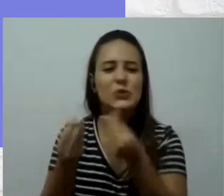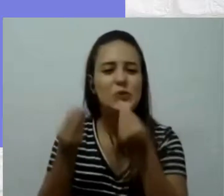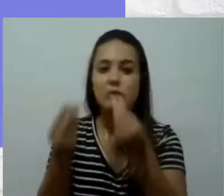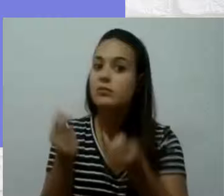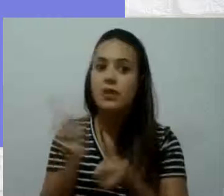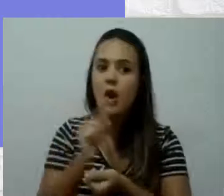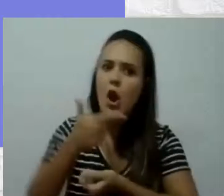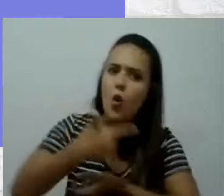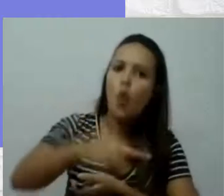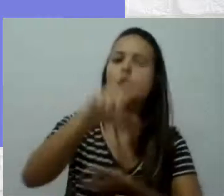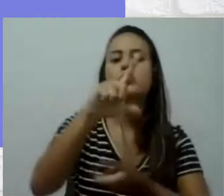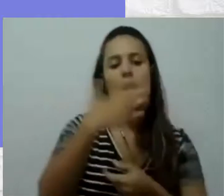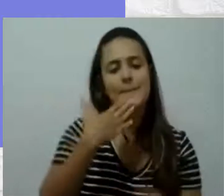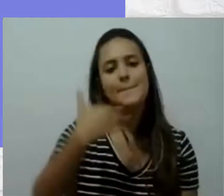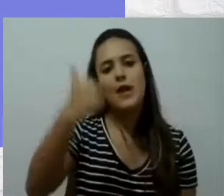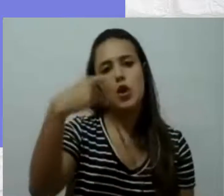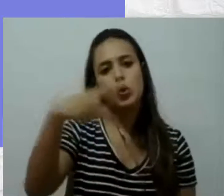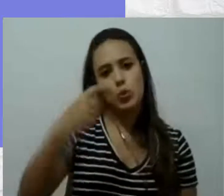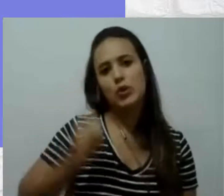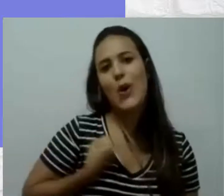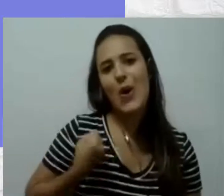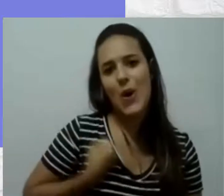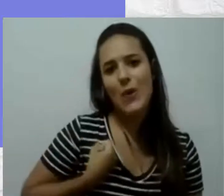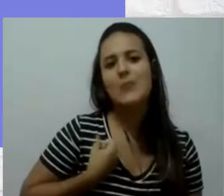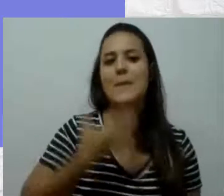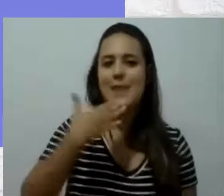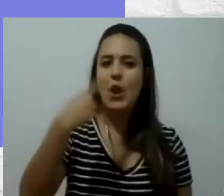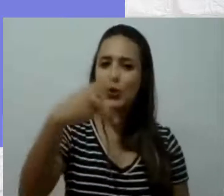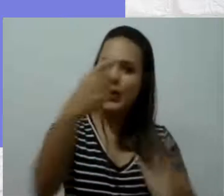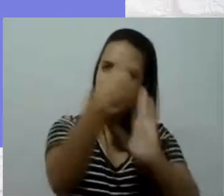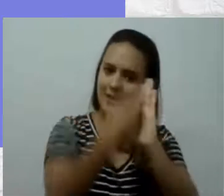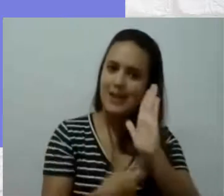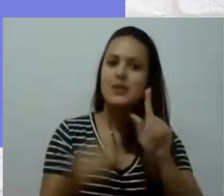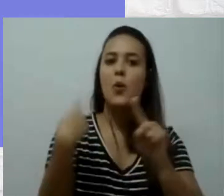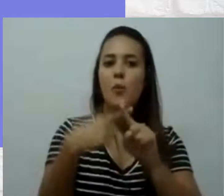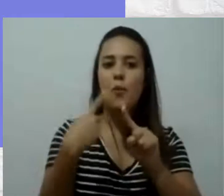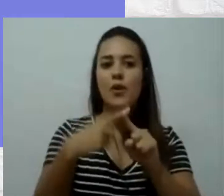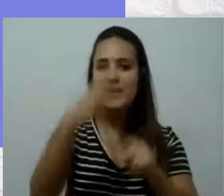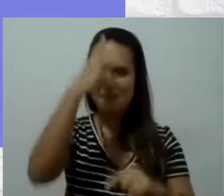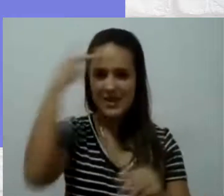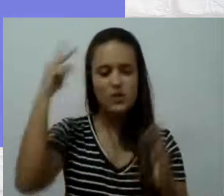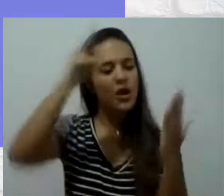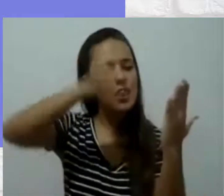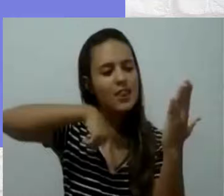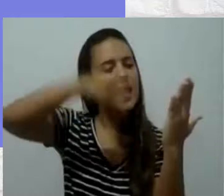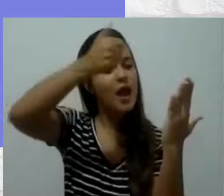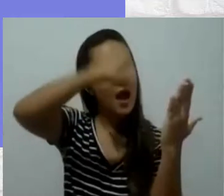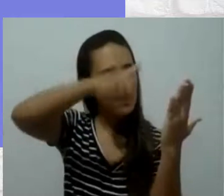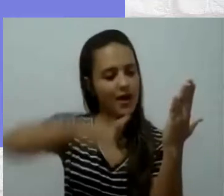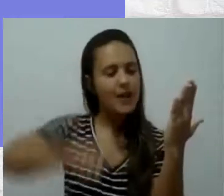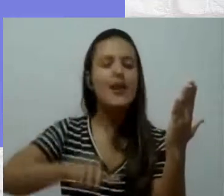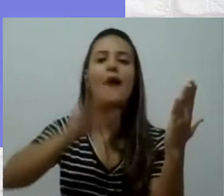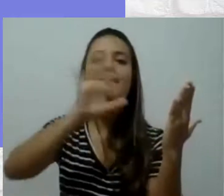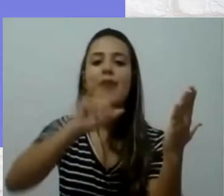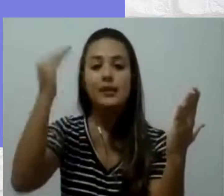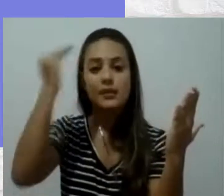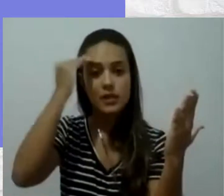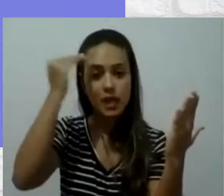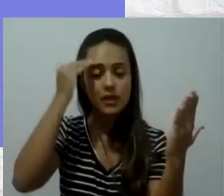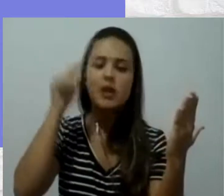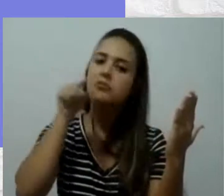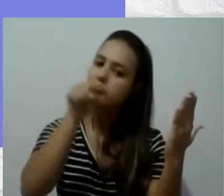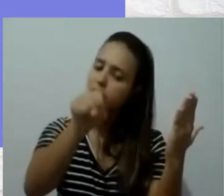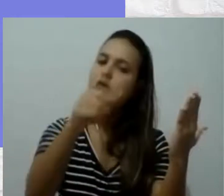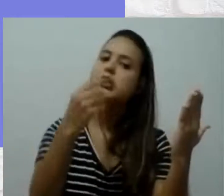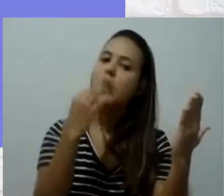mais você fugir do óbvio, vai ser melhor para a sua redação, porque eles vão entenderem que